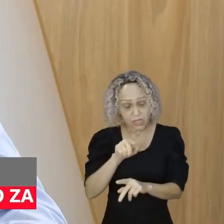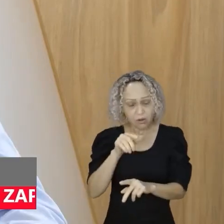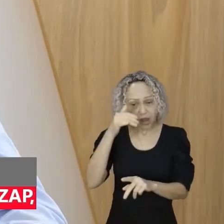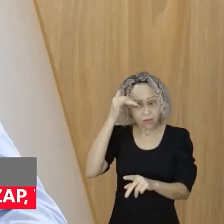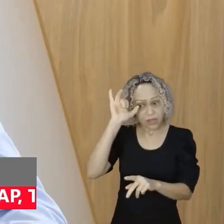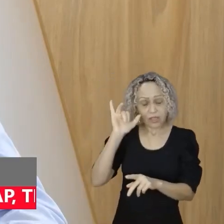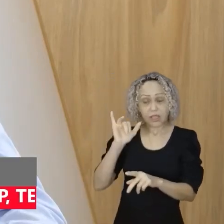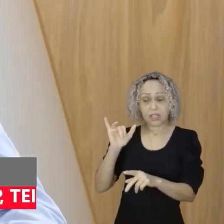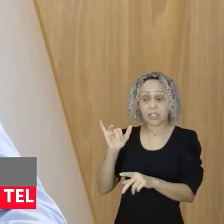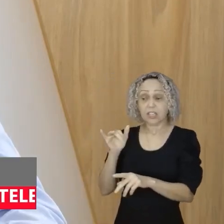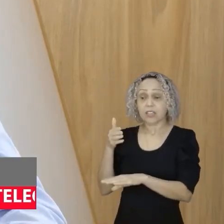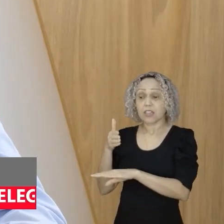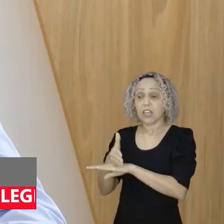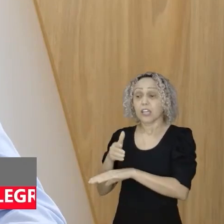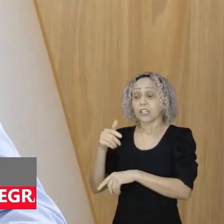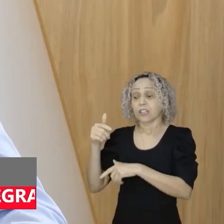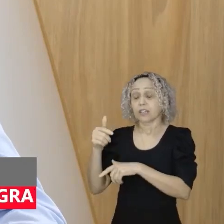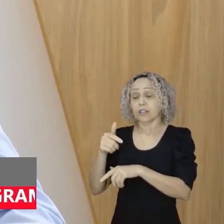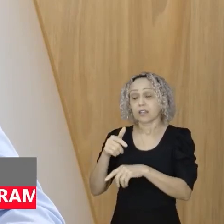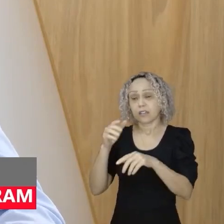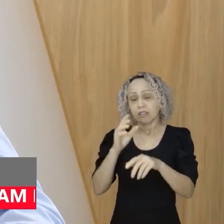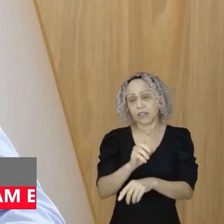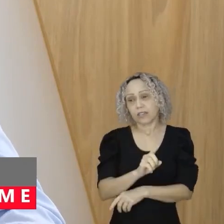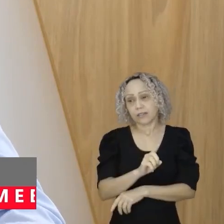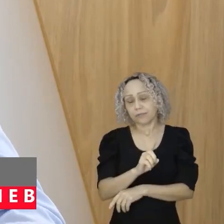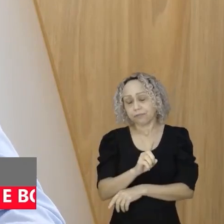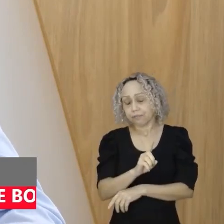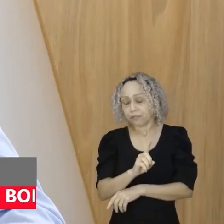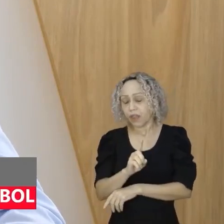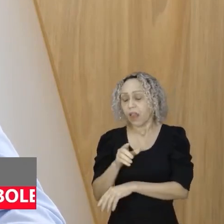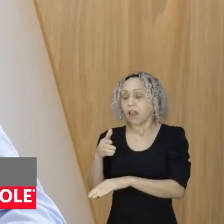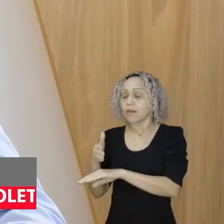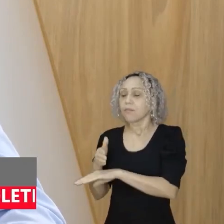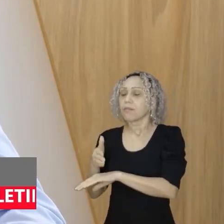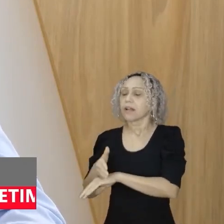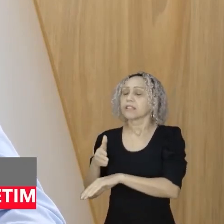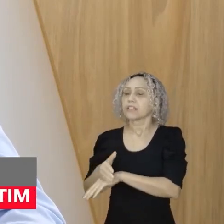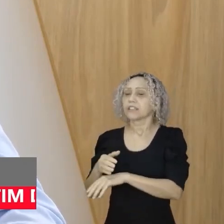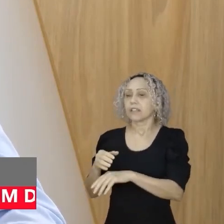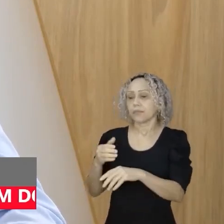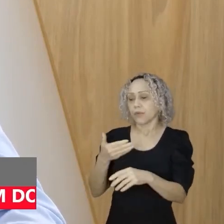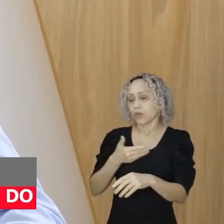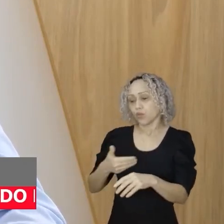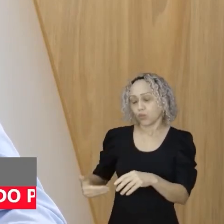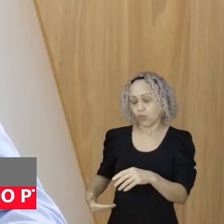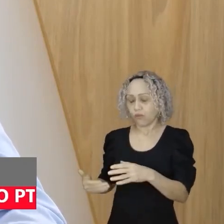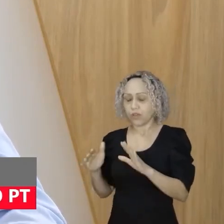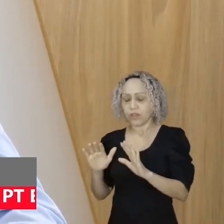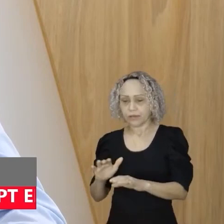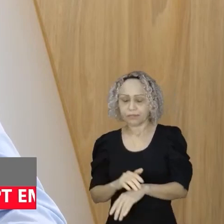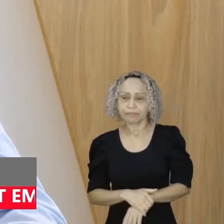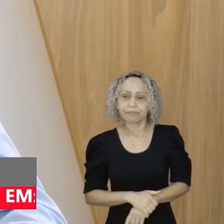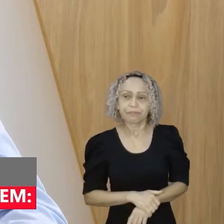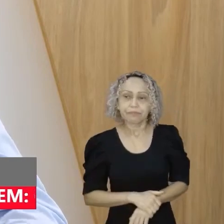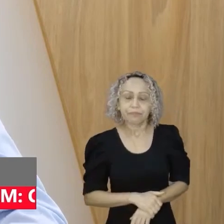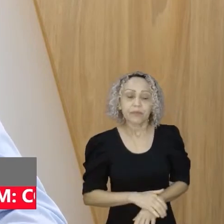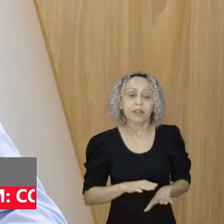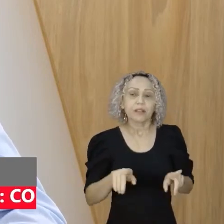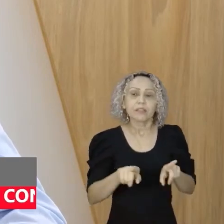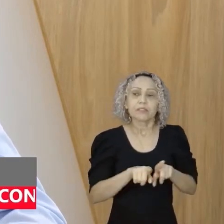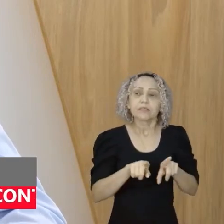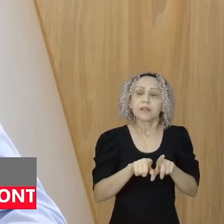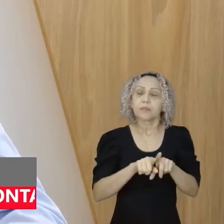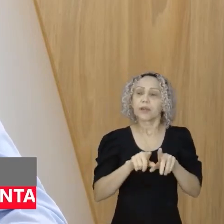passe importante. Então, tem sugestões também importantes que são feitas dentro do processo. O PL da